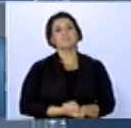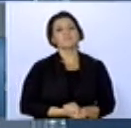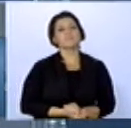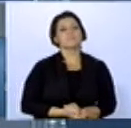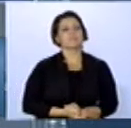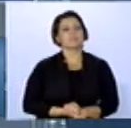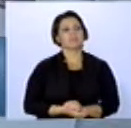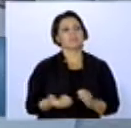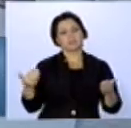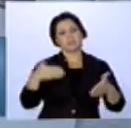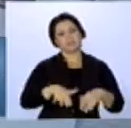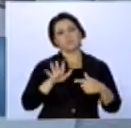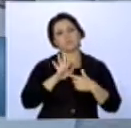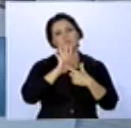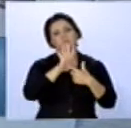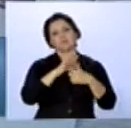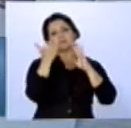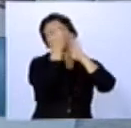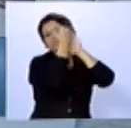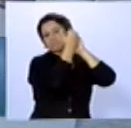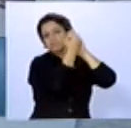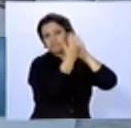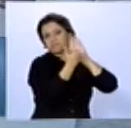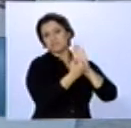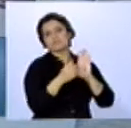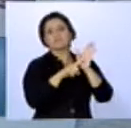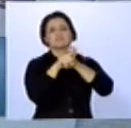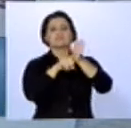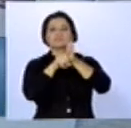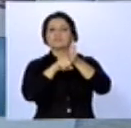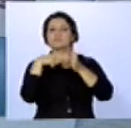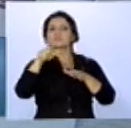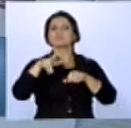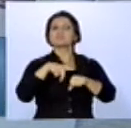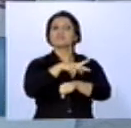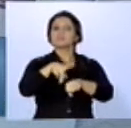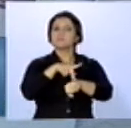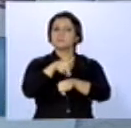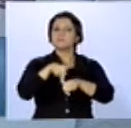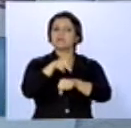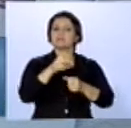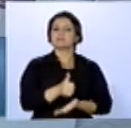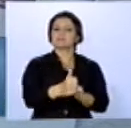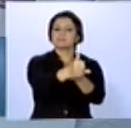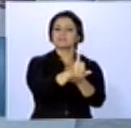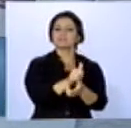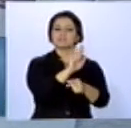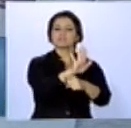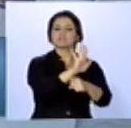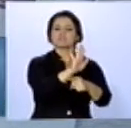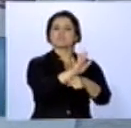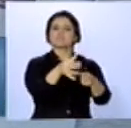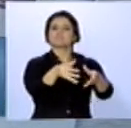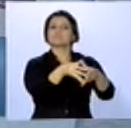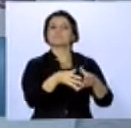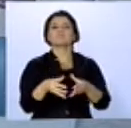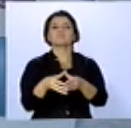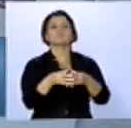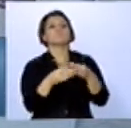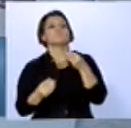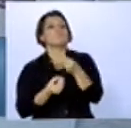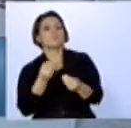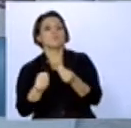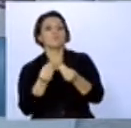eu trago aqui alguns dados simplesmente sobre como que os países dão Apoio aos seus partidos E como eles